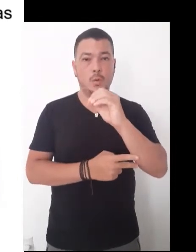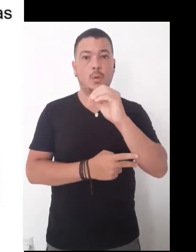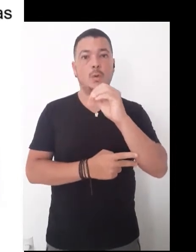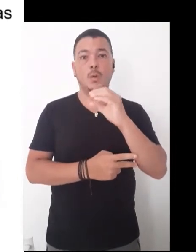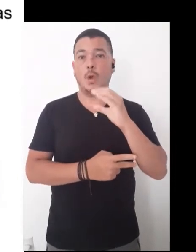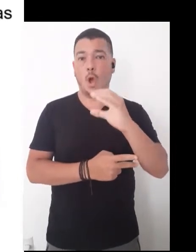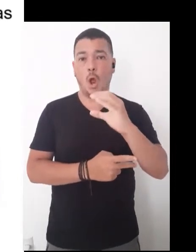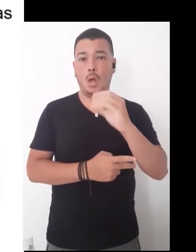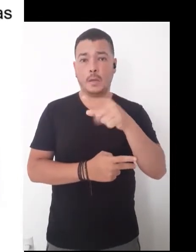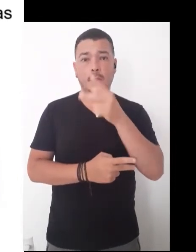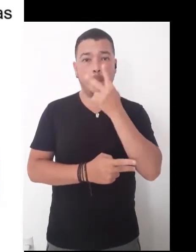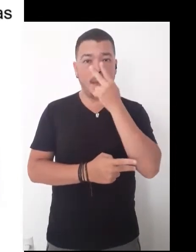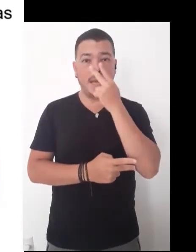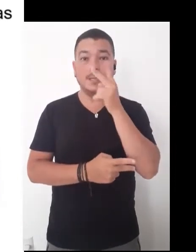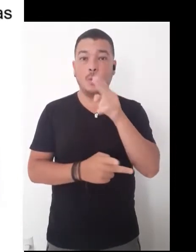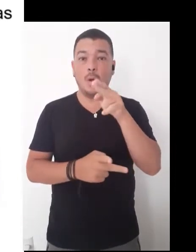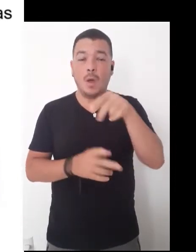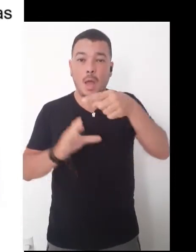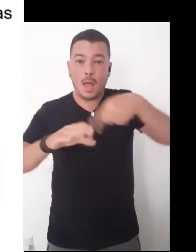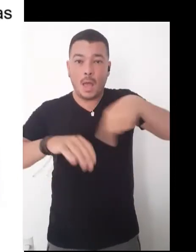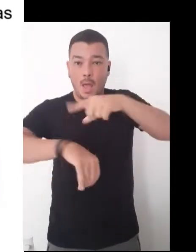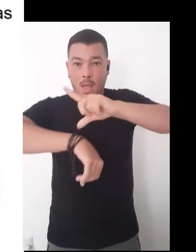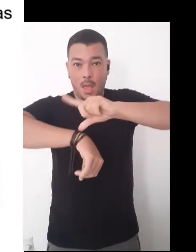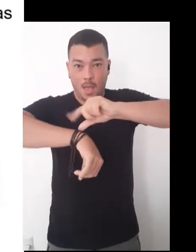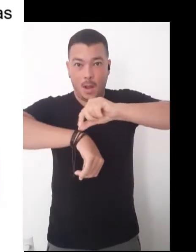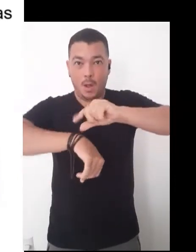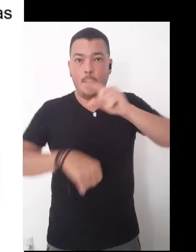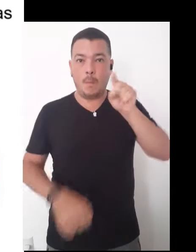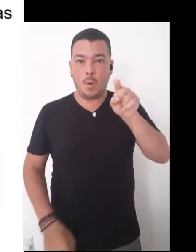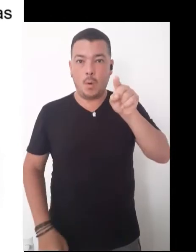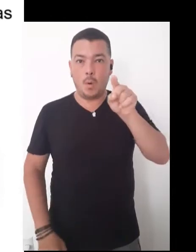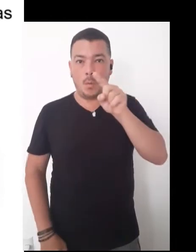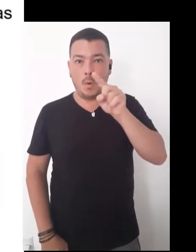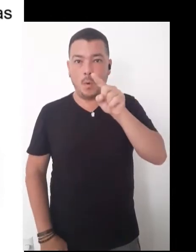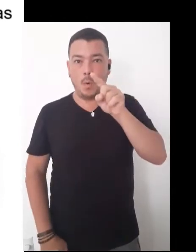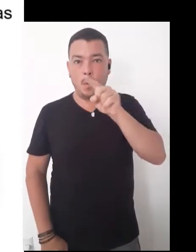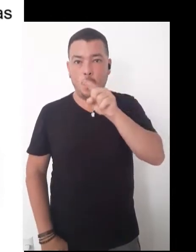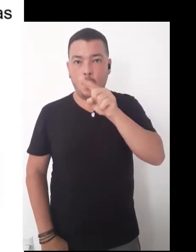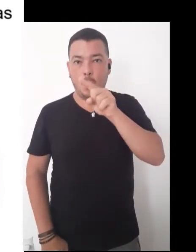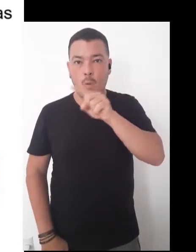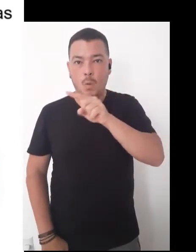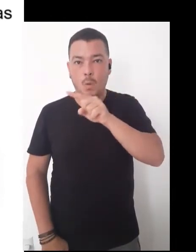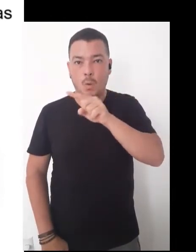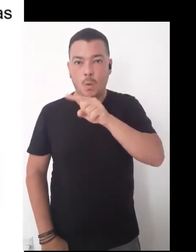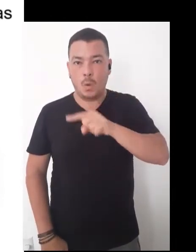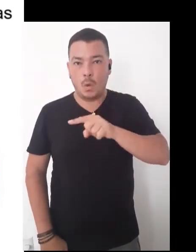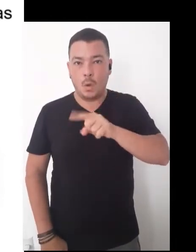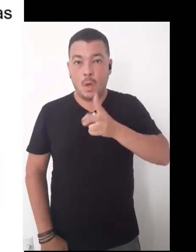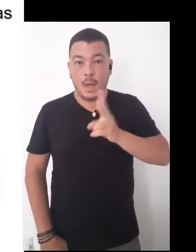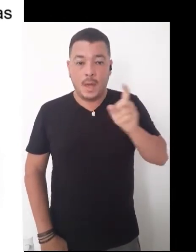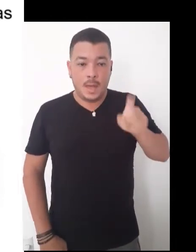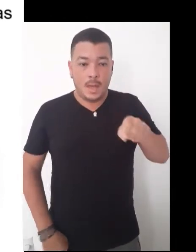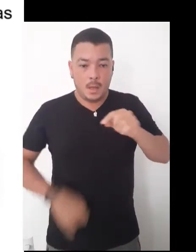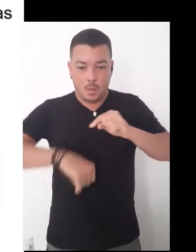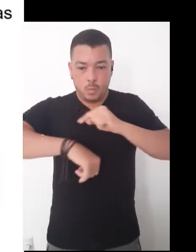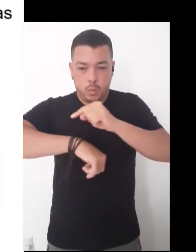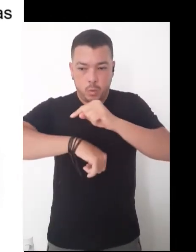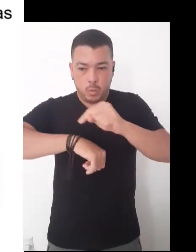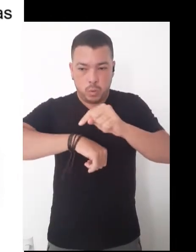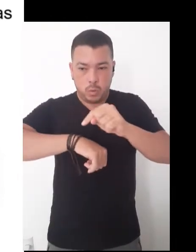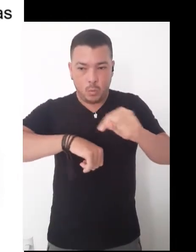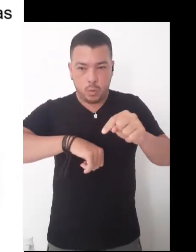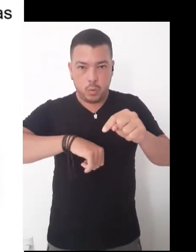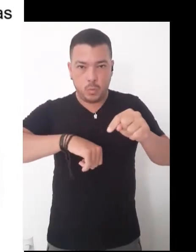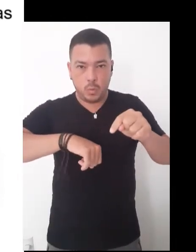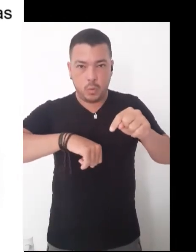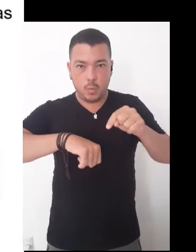relógio que fica batendo de forma perfeita, exata, a cada clique. Né? Então, passou um ciclo